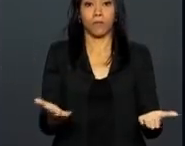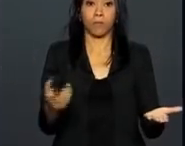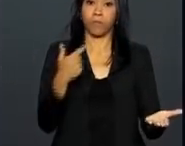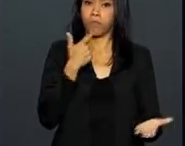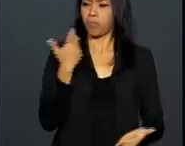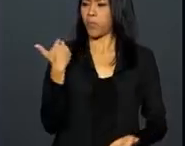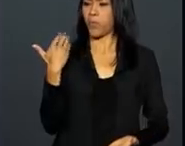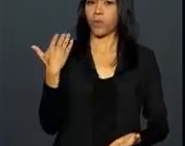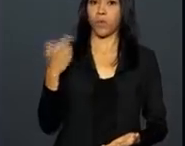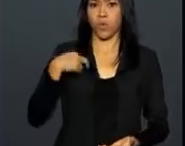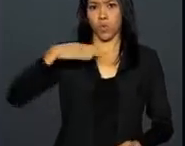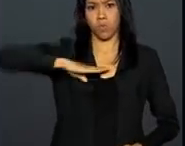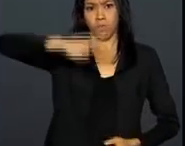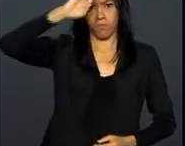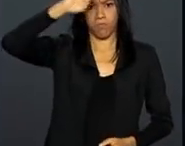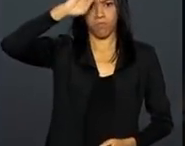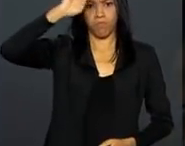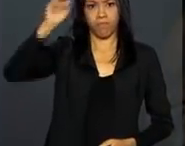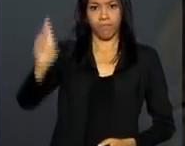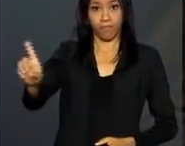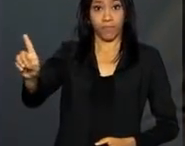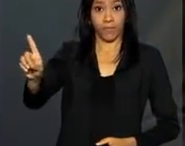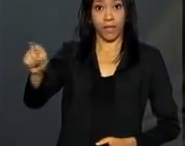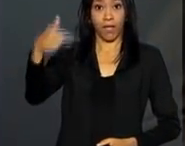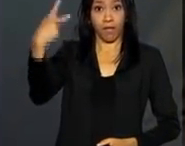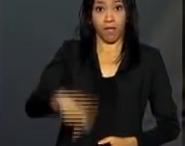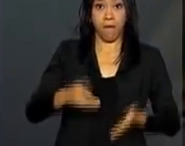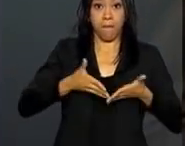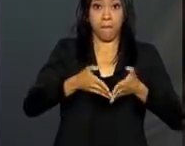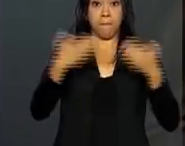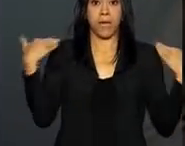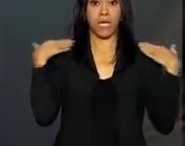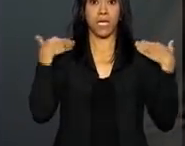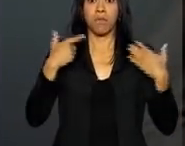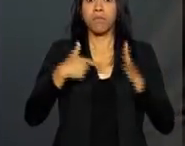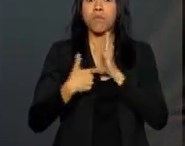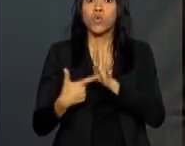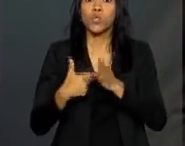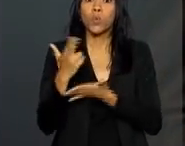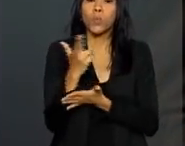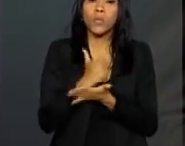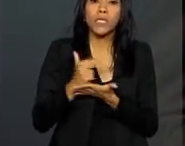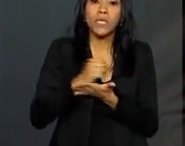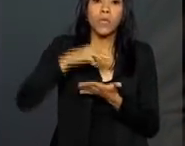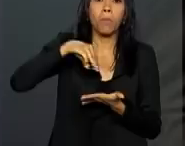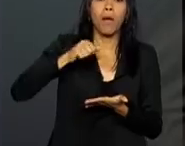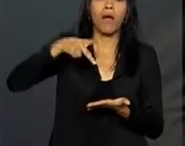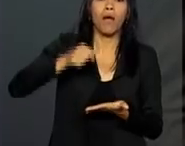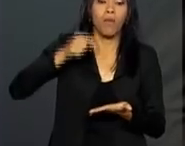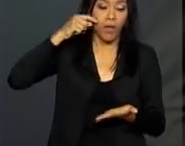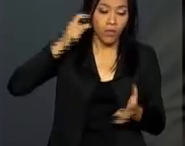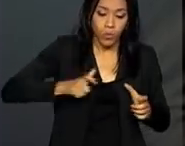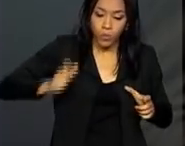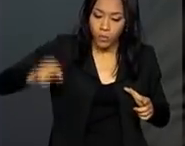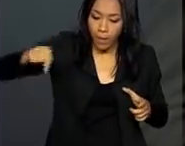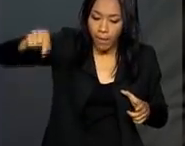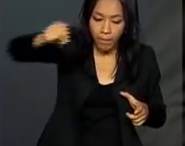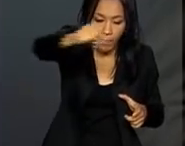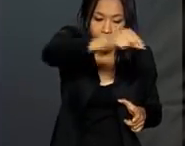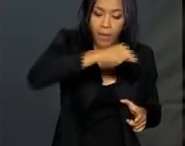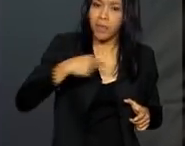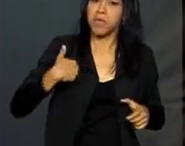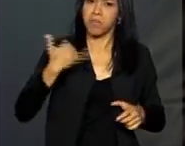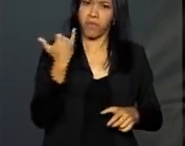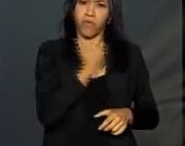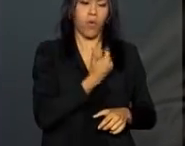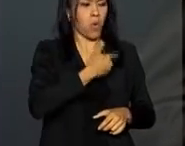da Marinha, quando me apresentava uma maquete de toda esta área, me dizia: é uma honra para nós que o senhor